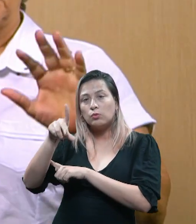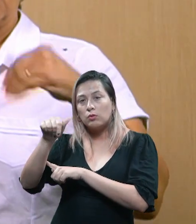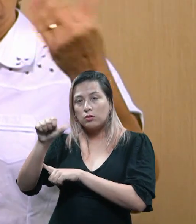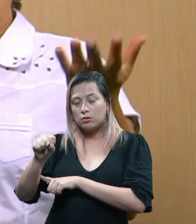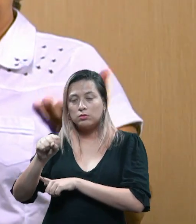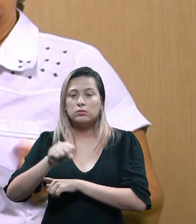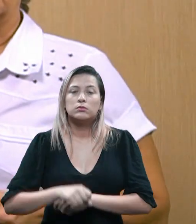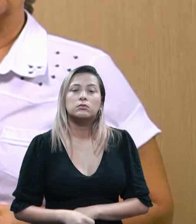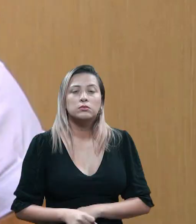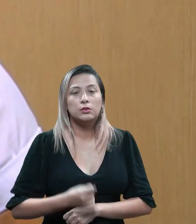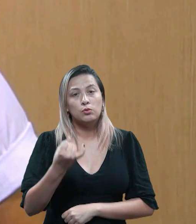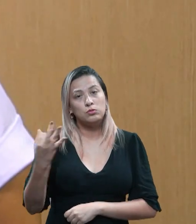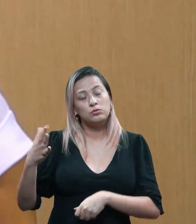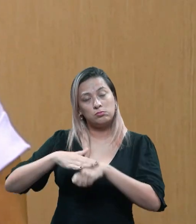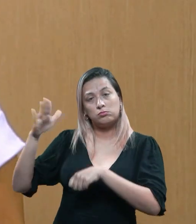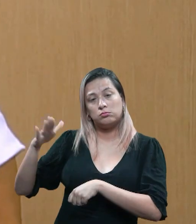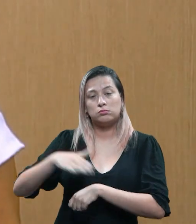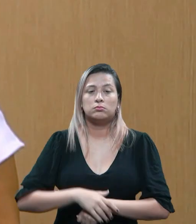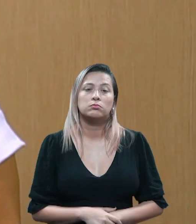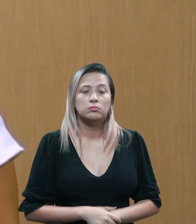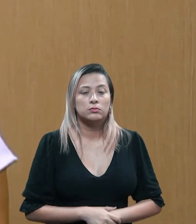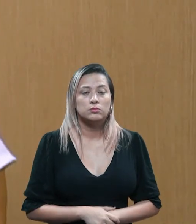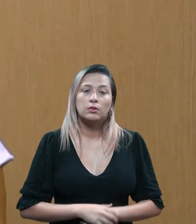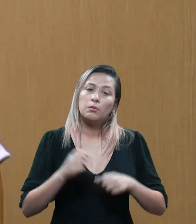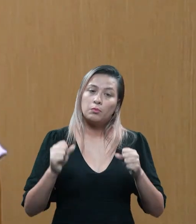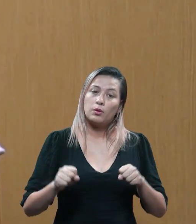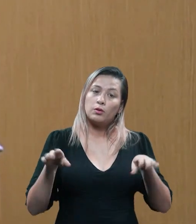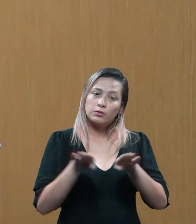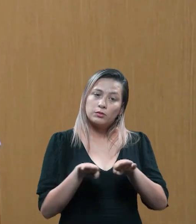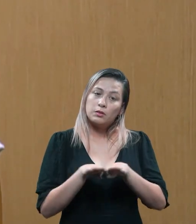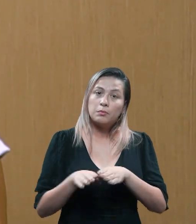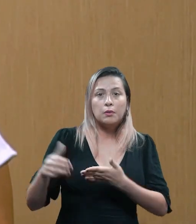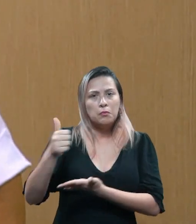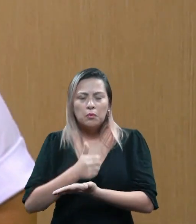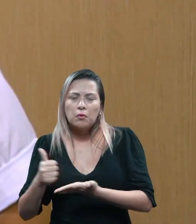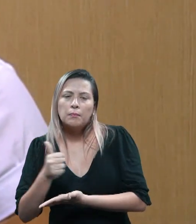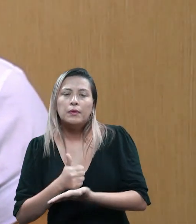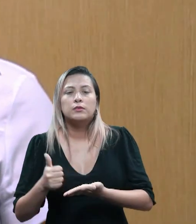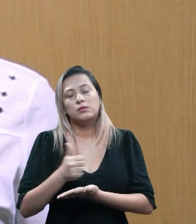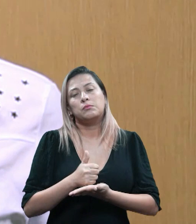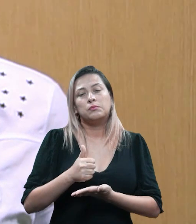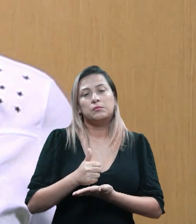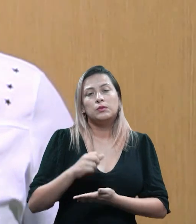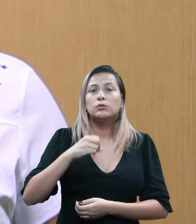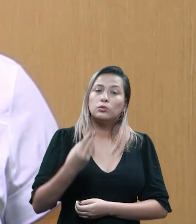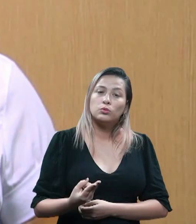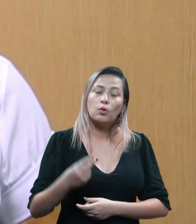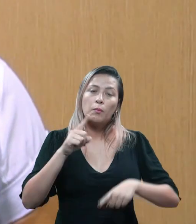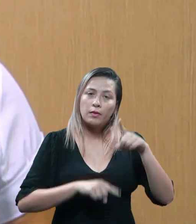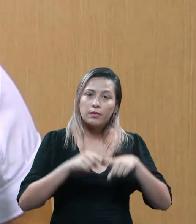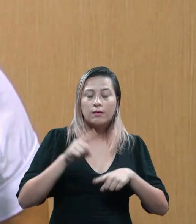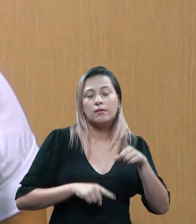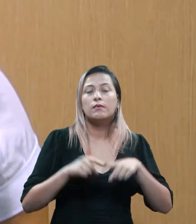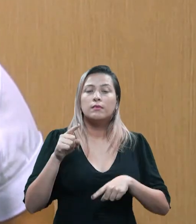Em maior quantidade. Pode ser causada por medicamentos, cosméticos inadequados, excesso